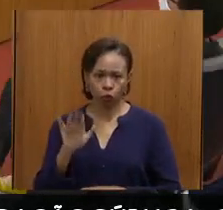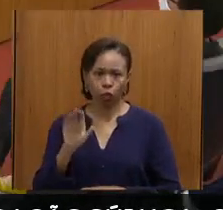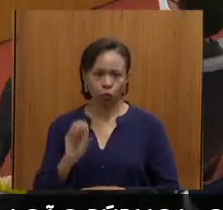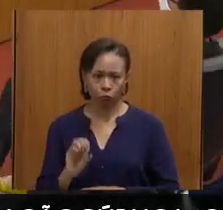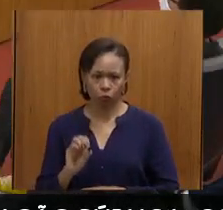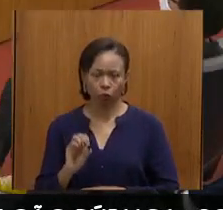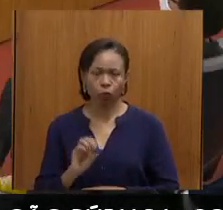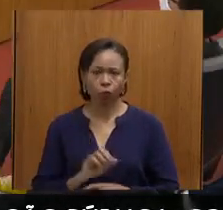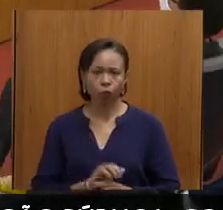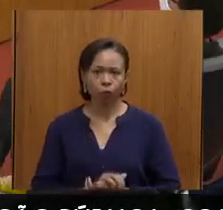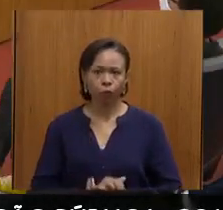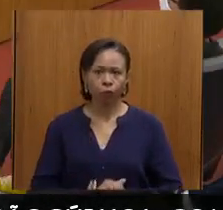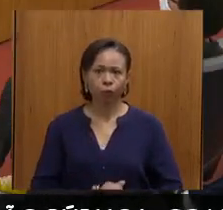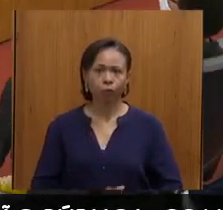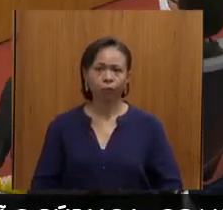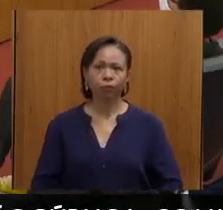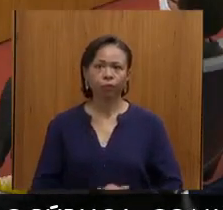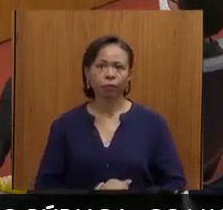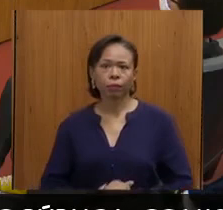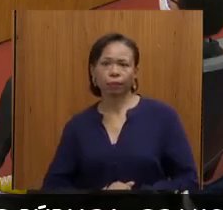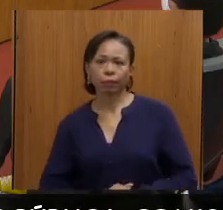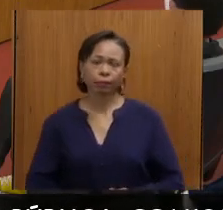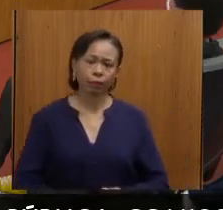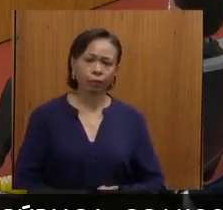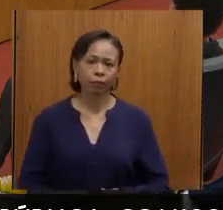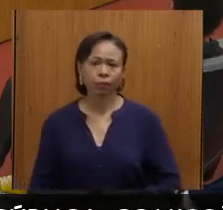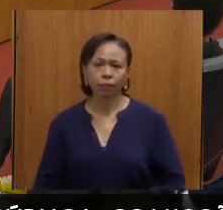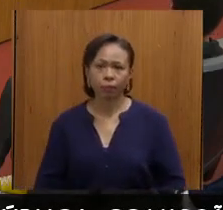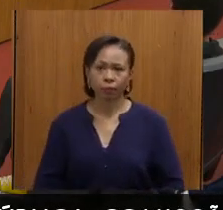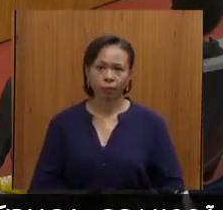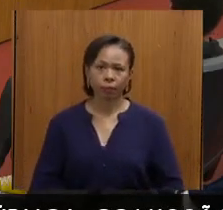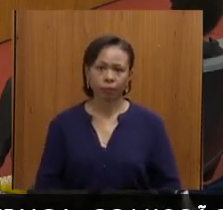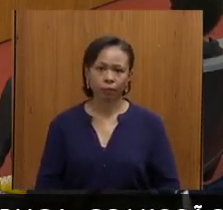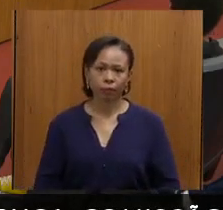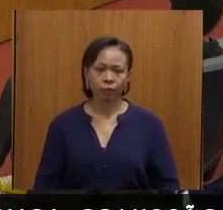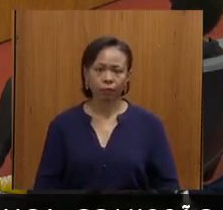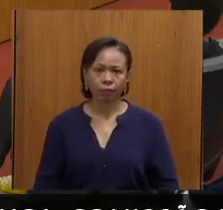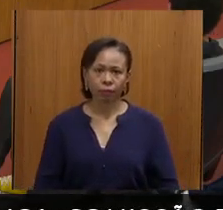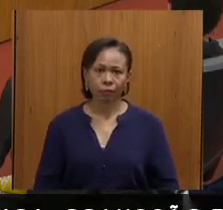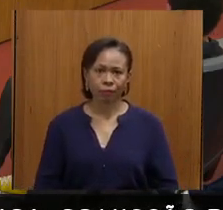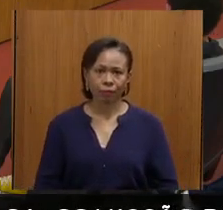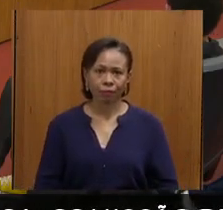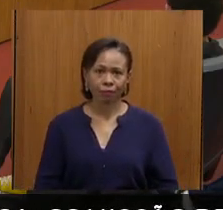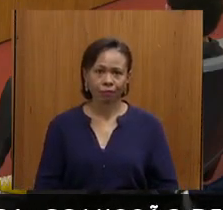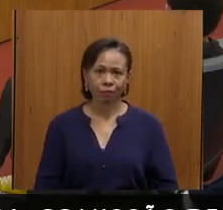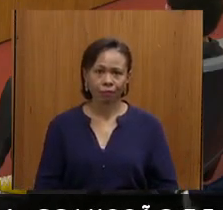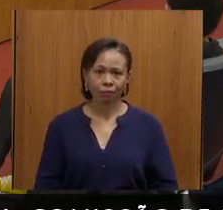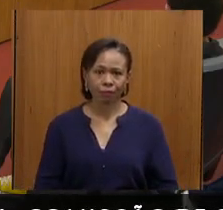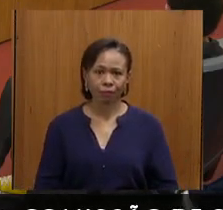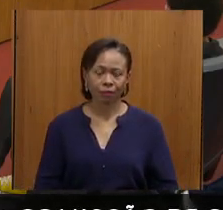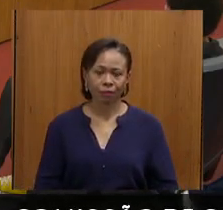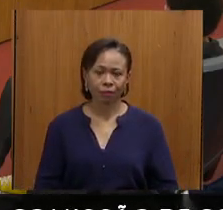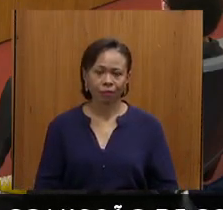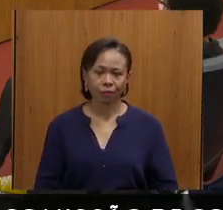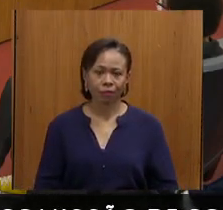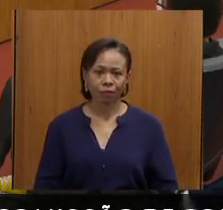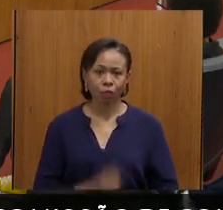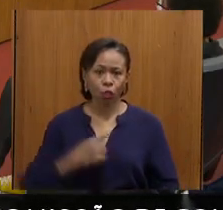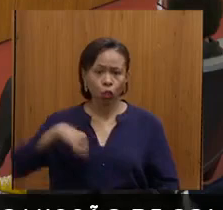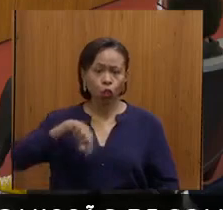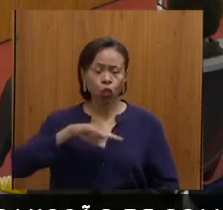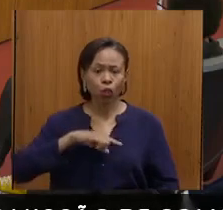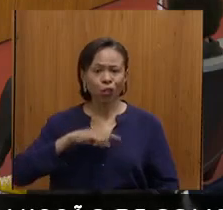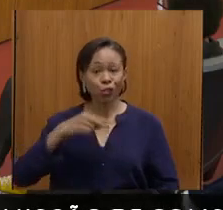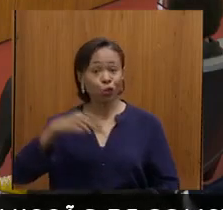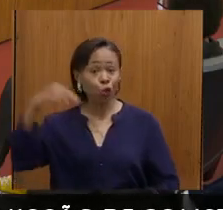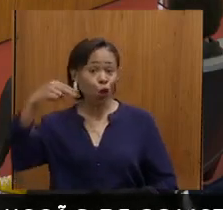Gustavo Aradares. Certo? Eu, ambos temos que fazer viagem. nós vimos do Norte de Minas hoje, estamos